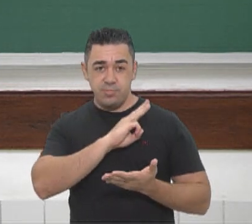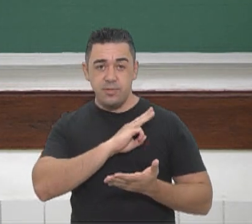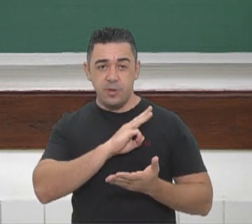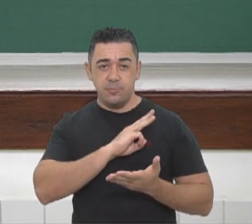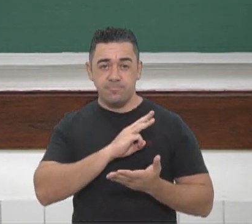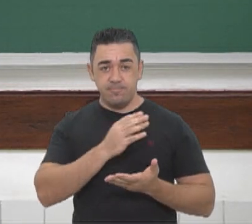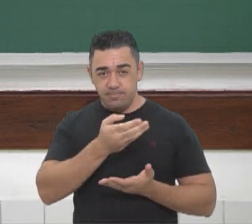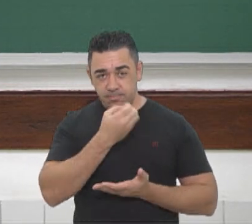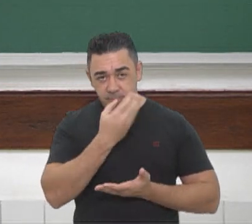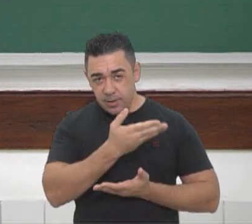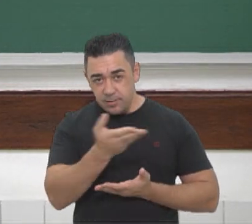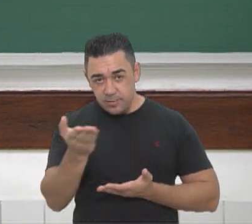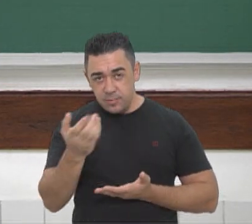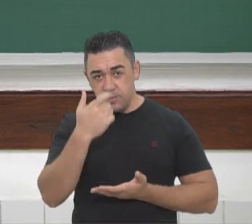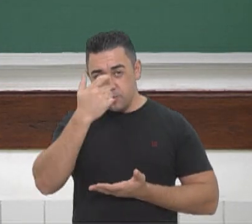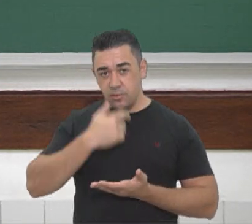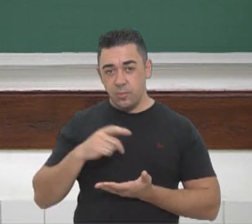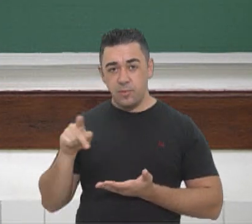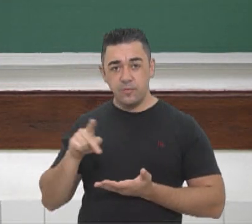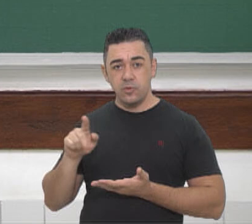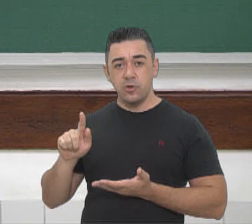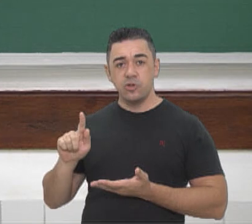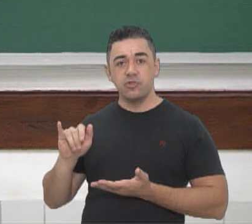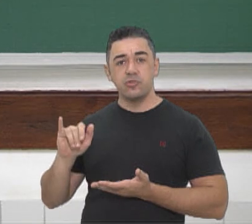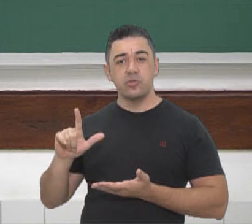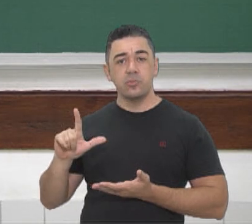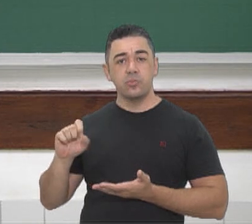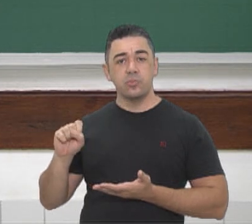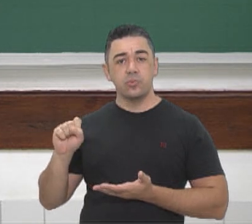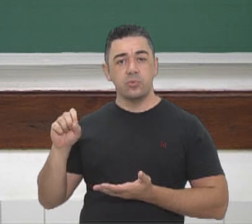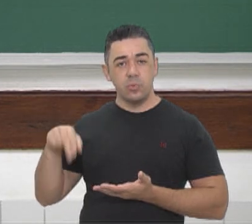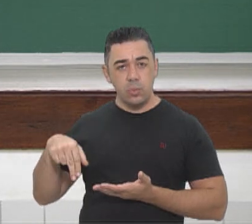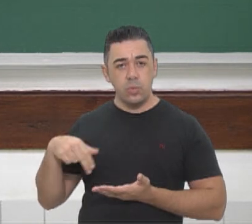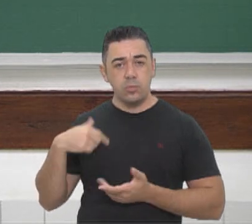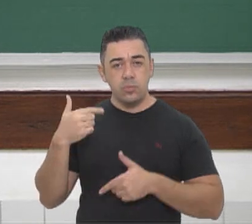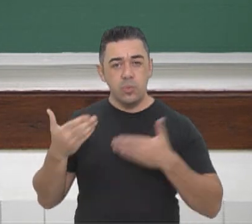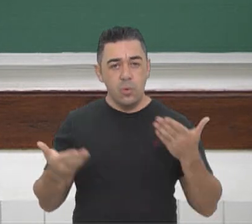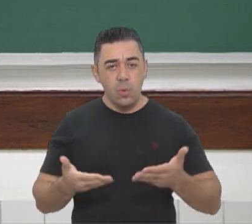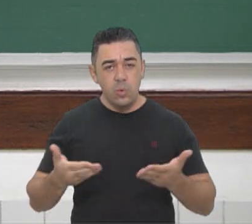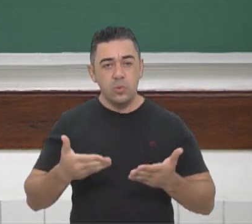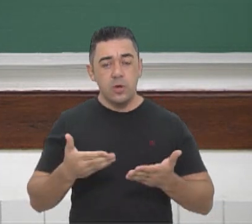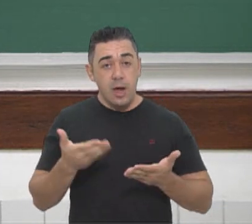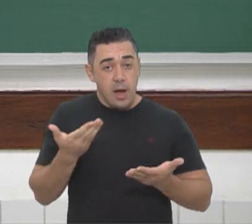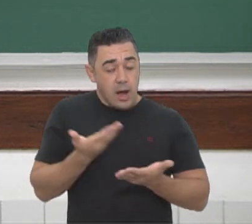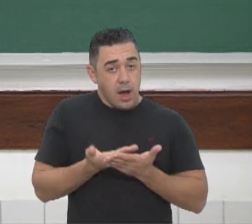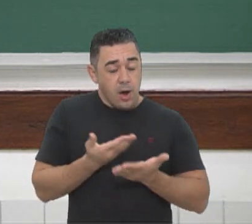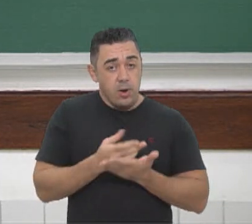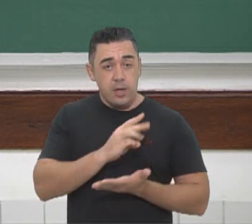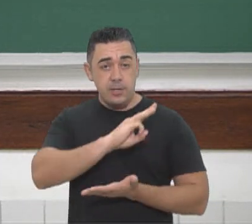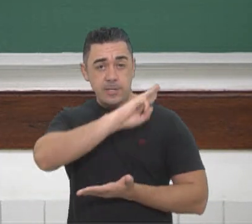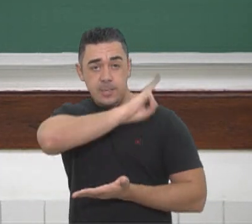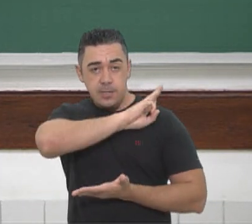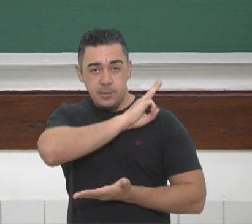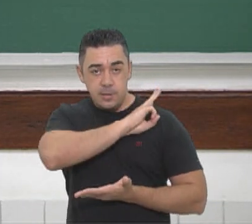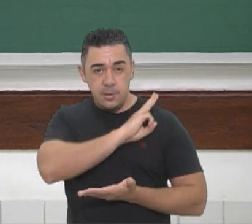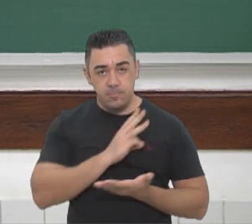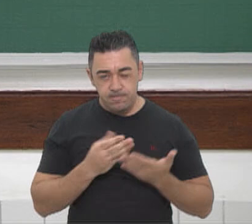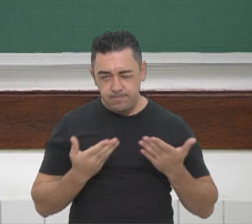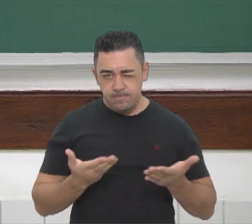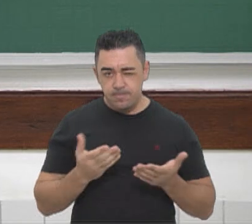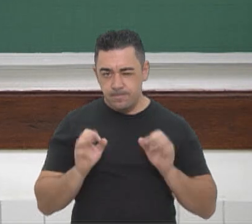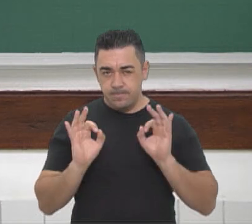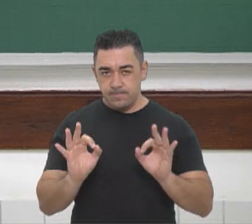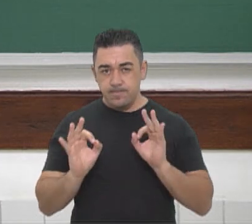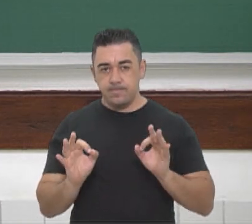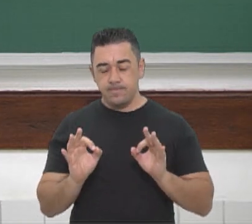bem com vocês? Sou o professor Gil, sou o professor que está aqui trabalhando com vocês as aulas do terceiro ano em espanhol. Certinho? Tudo